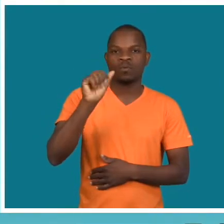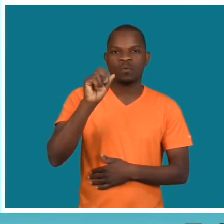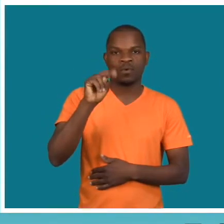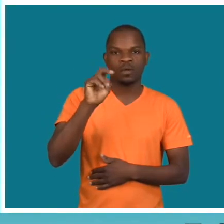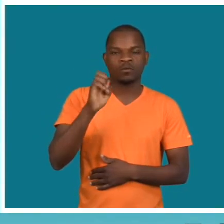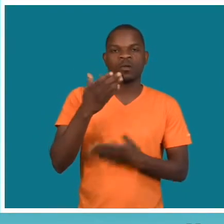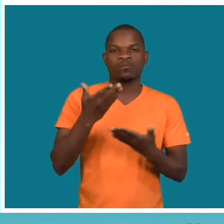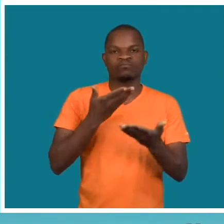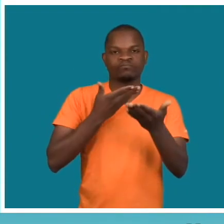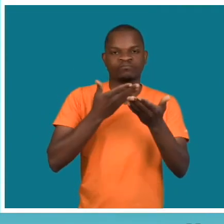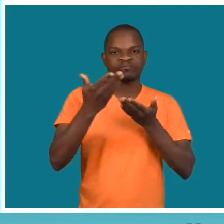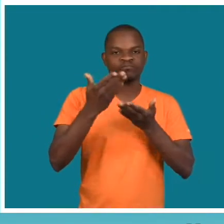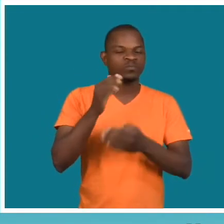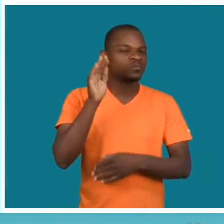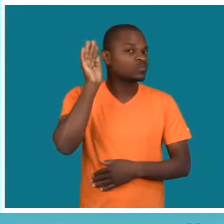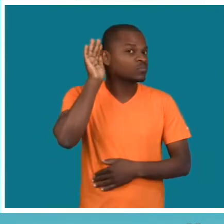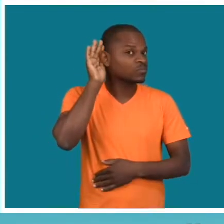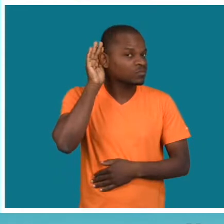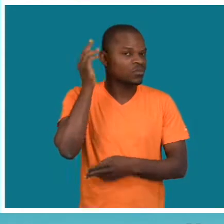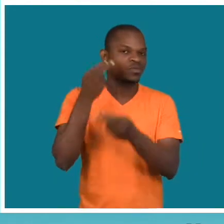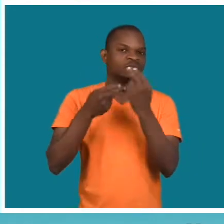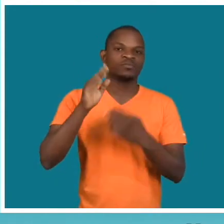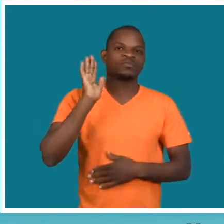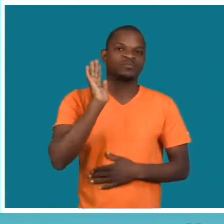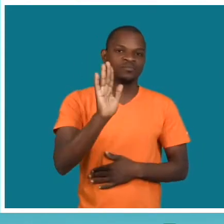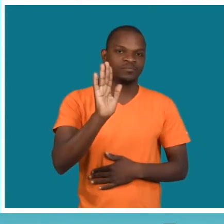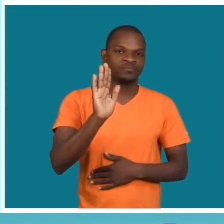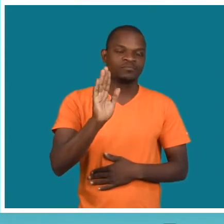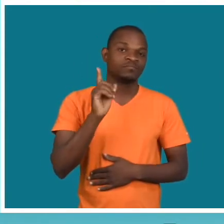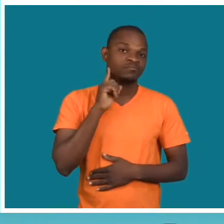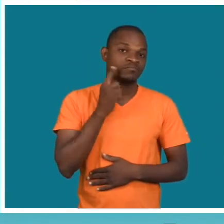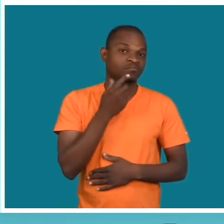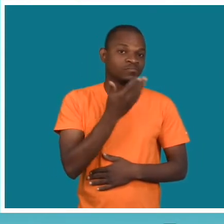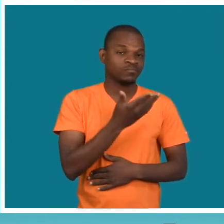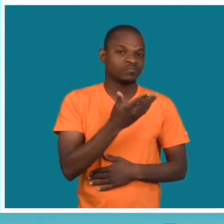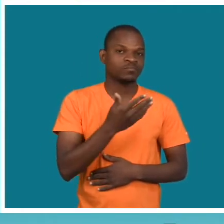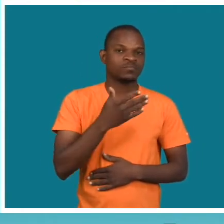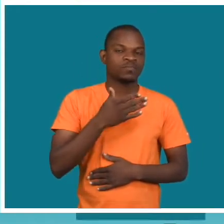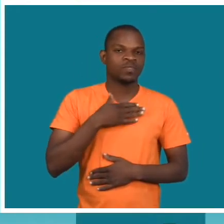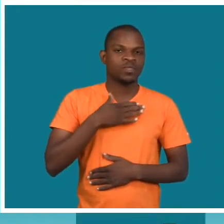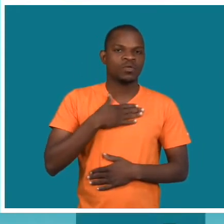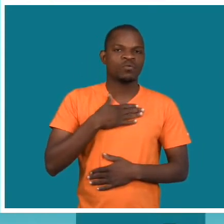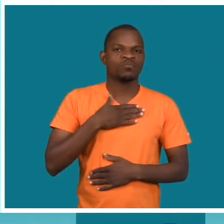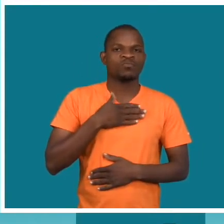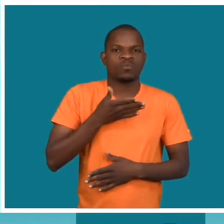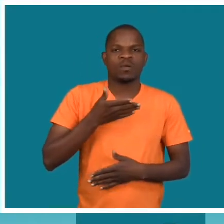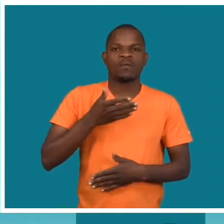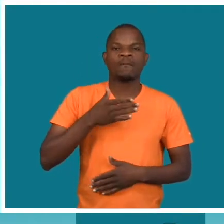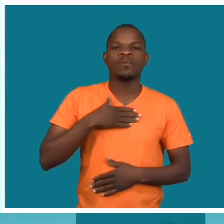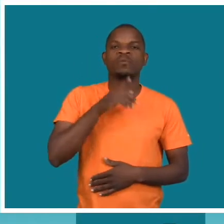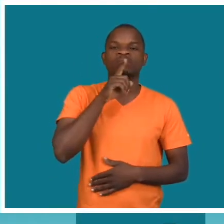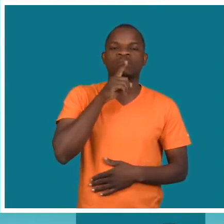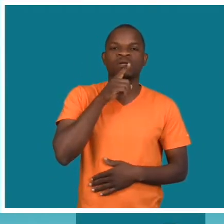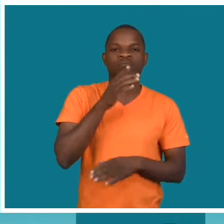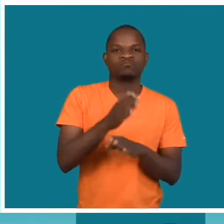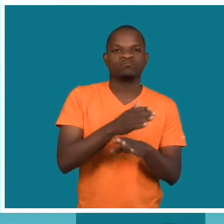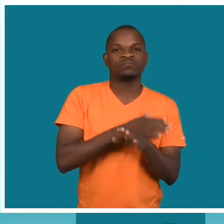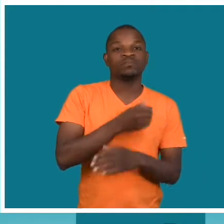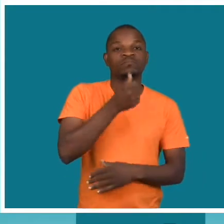E vamos conversar com ele e entender melhor o seu historial. Eu sou filho de antigos